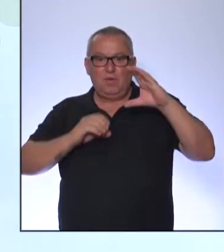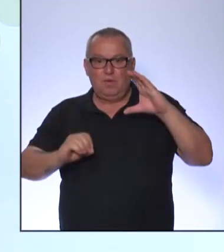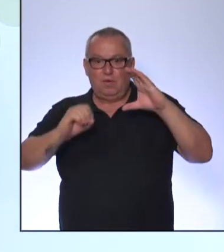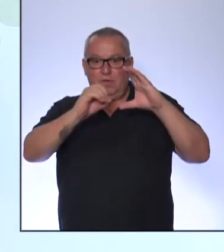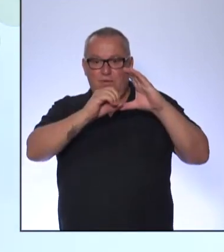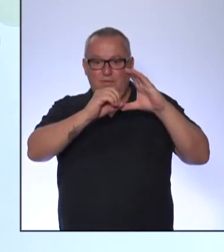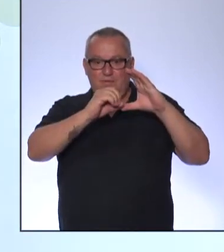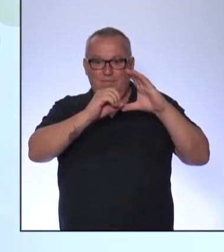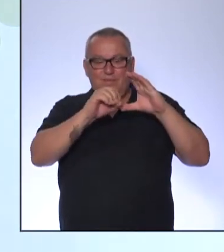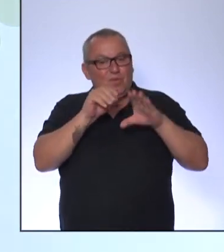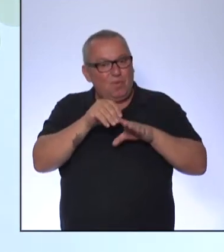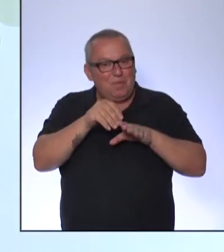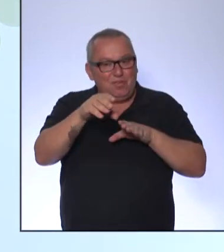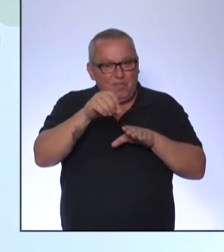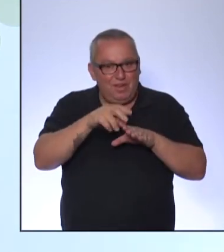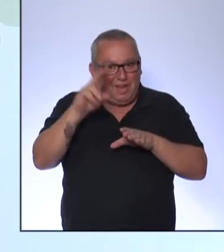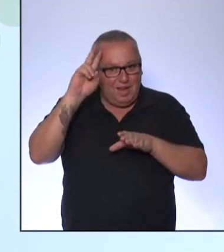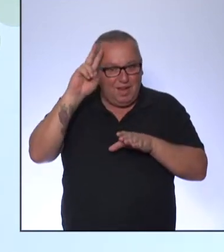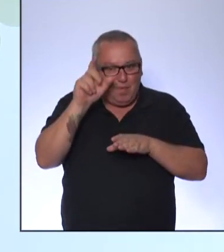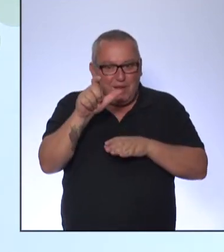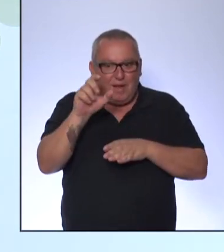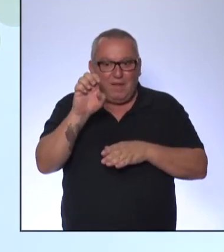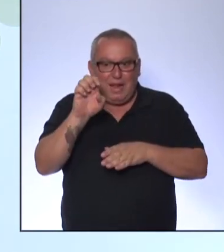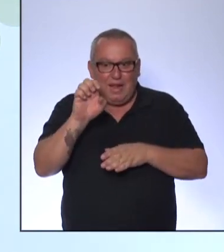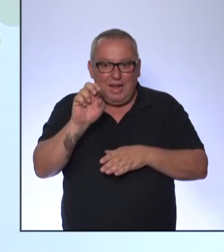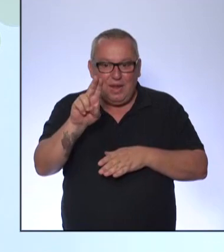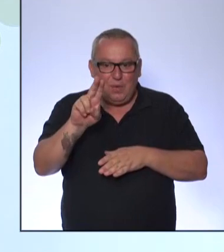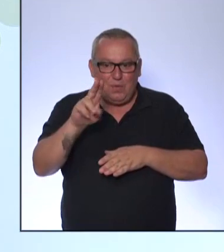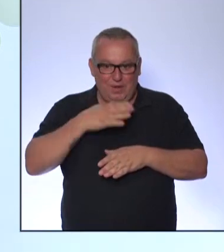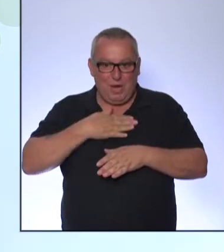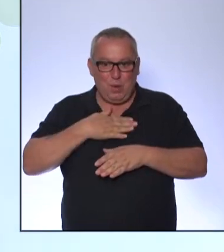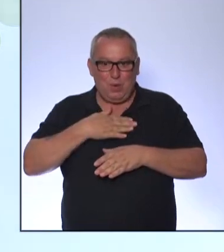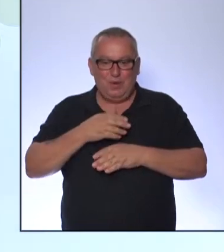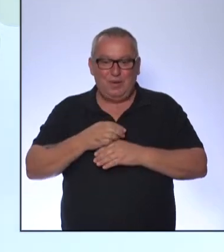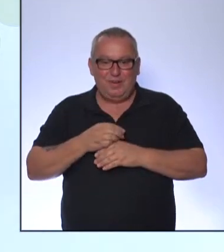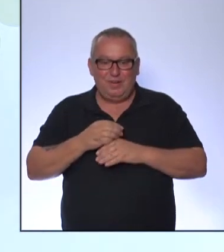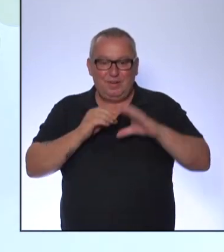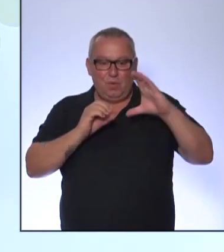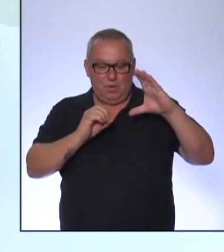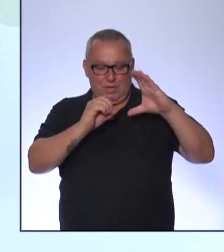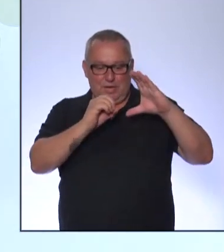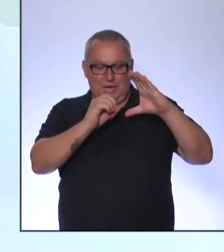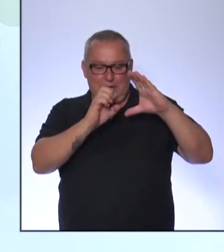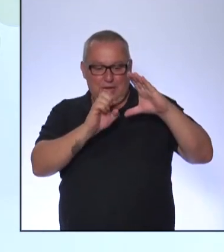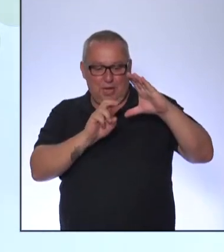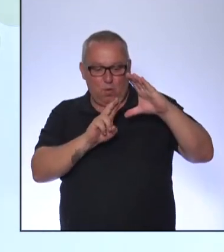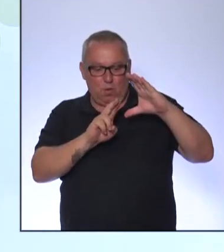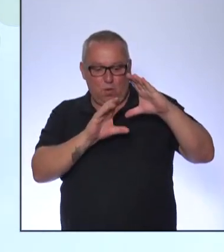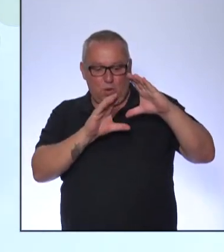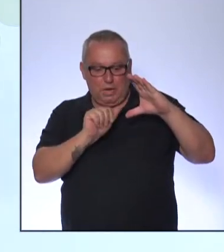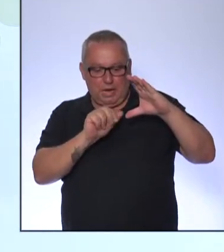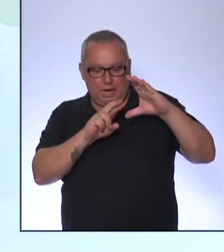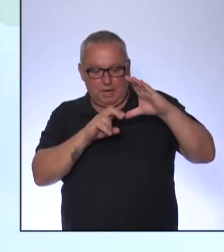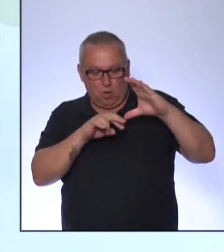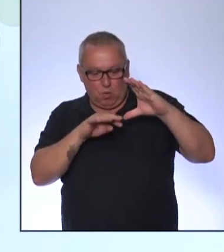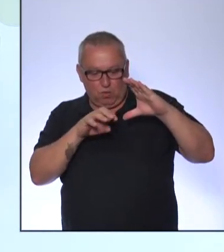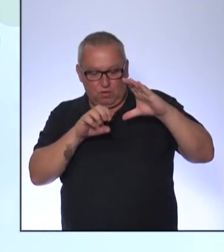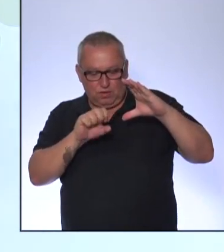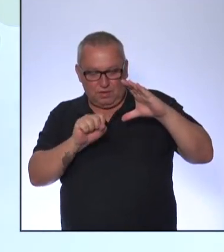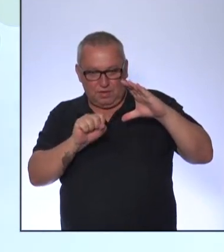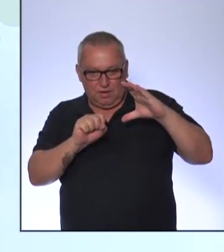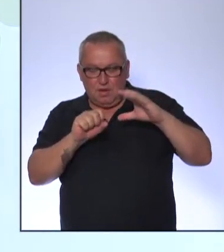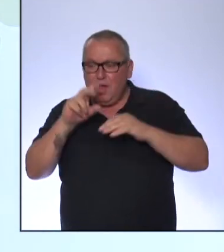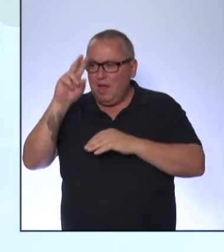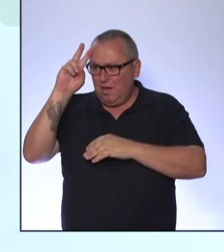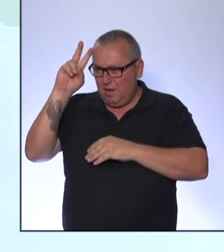É só uma dica, talvez fique mais fácil para vocês entenderem. E aí, retomando um pouquinho o que a gente viu lá daquelas imagens,